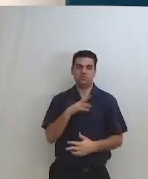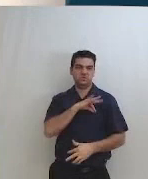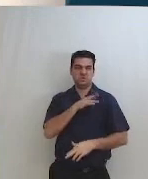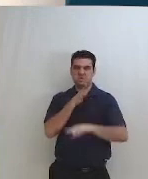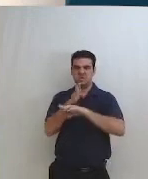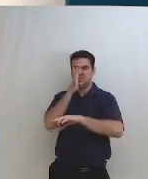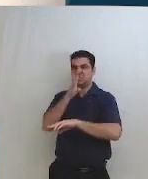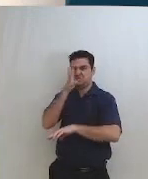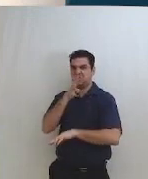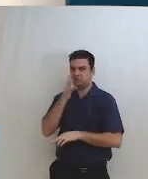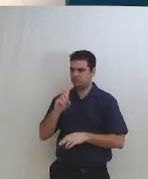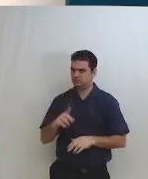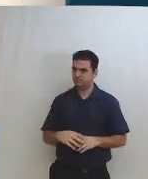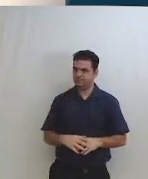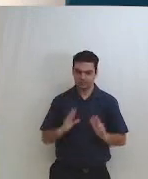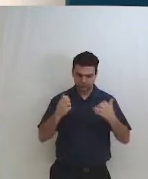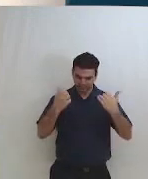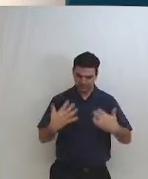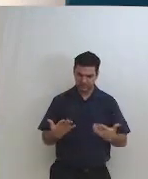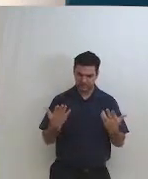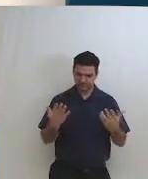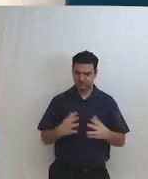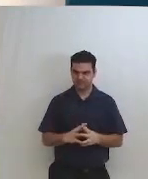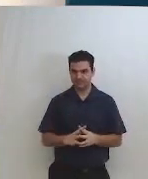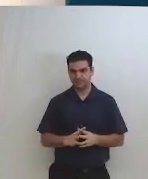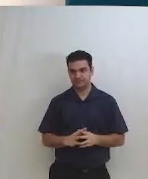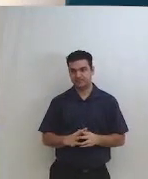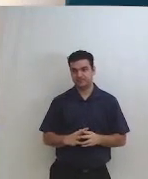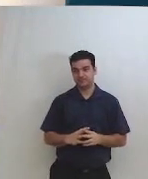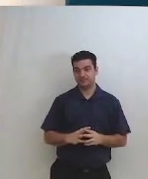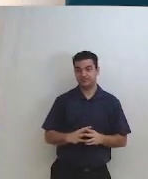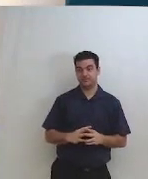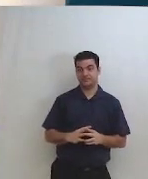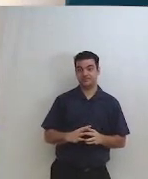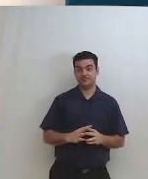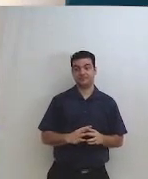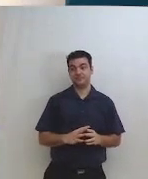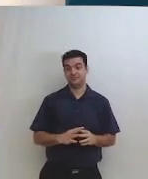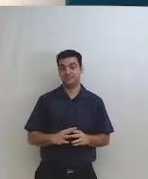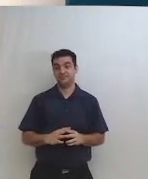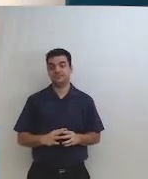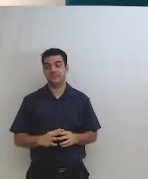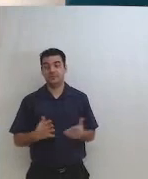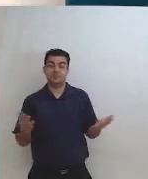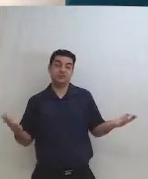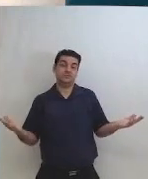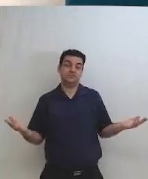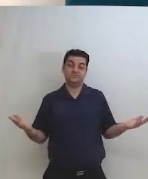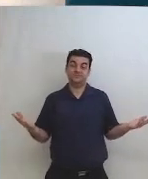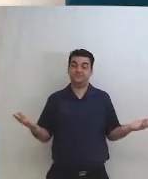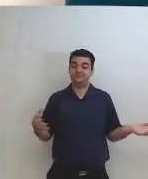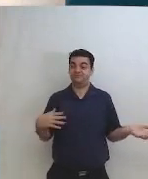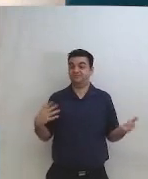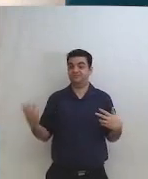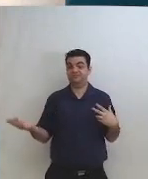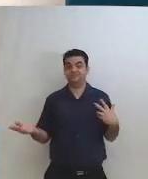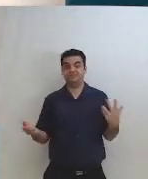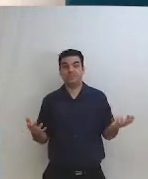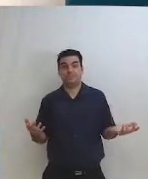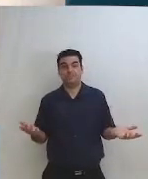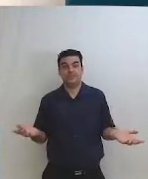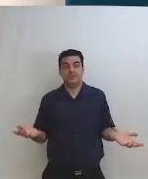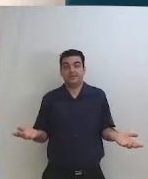esse fato. Bom, aí, senhor presidente, eu volto a falar, eu acho ponderar que se